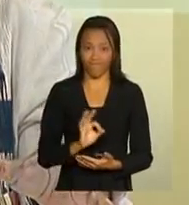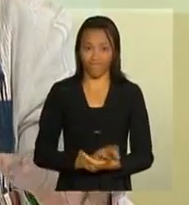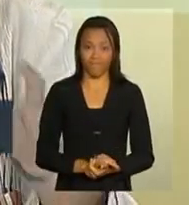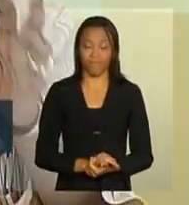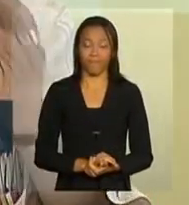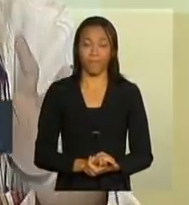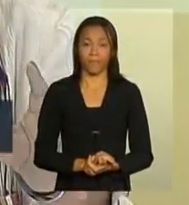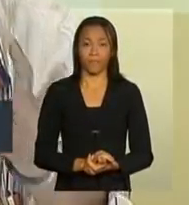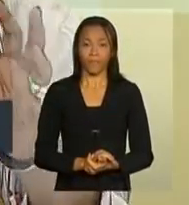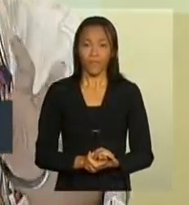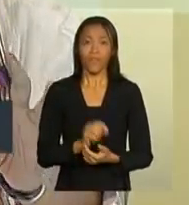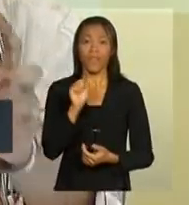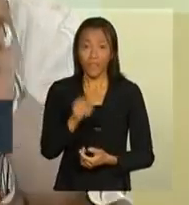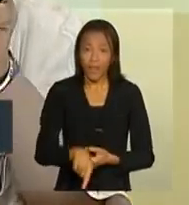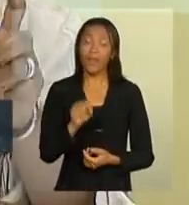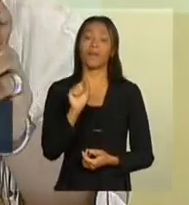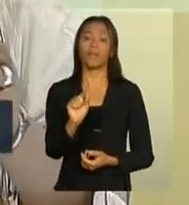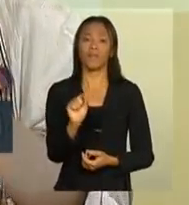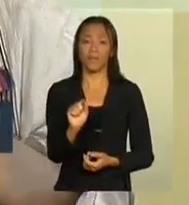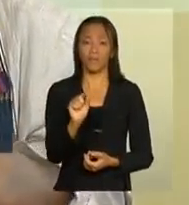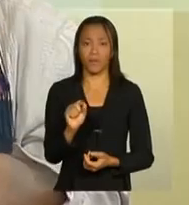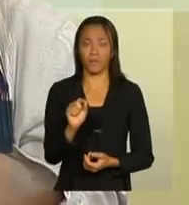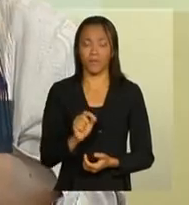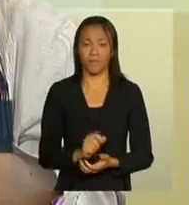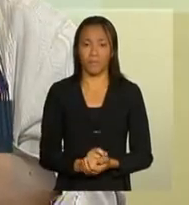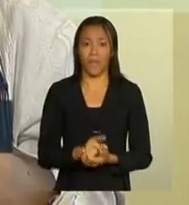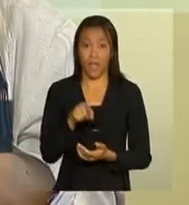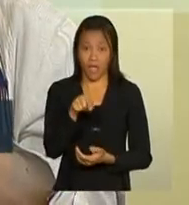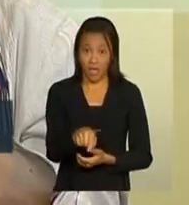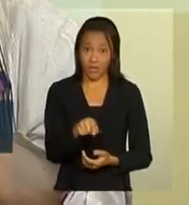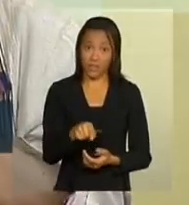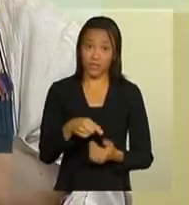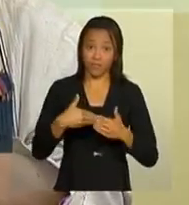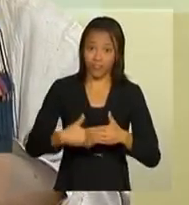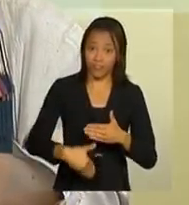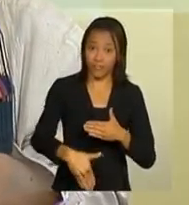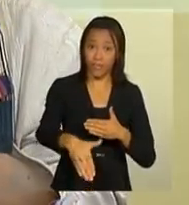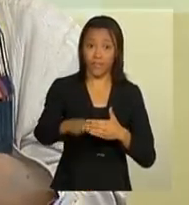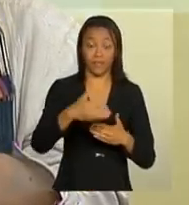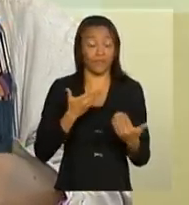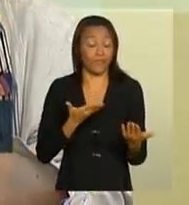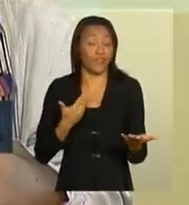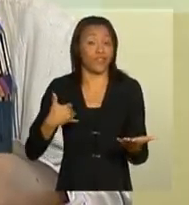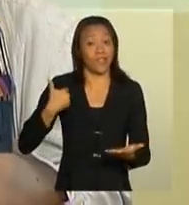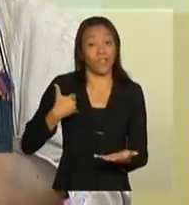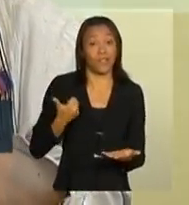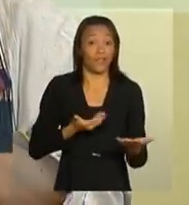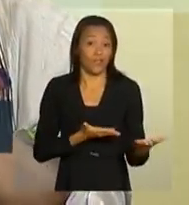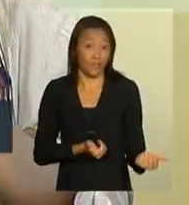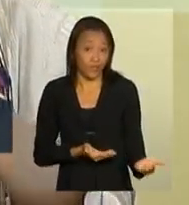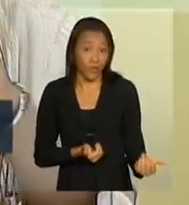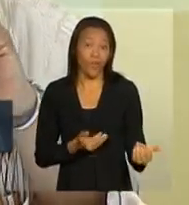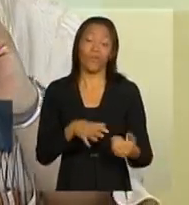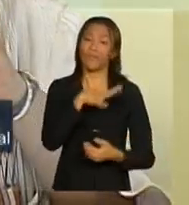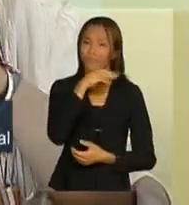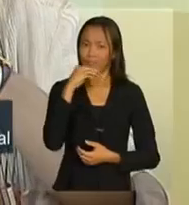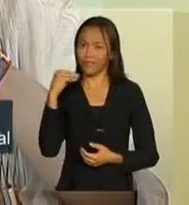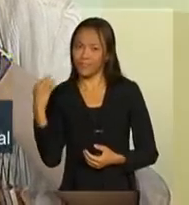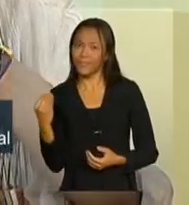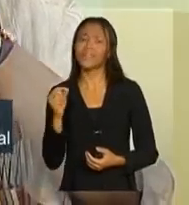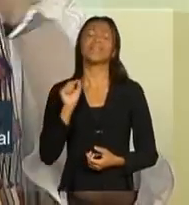possibilidade que é exatamente esse período eh da adolescência eh da juventude